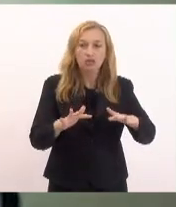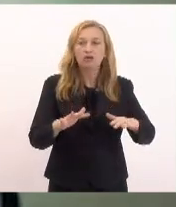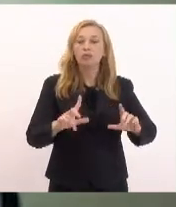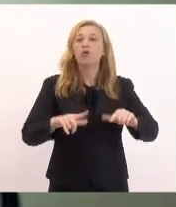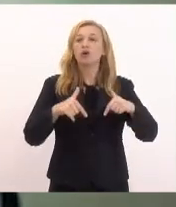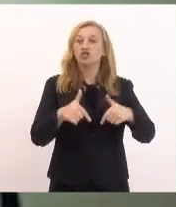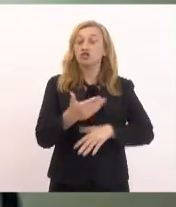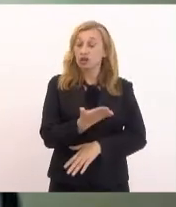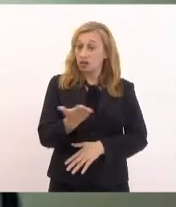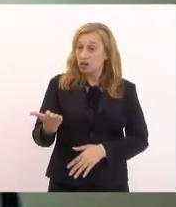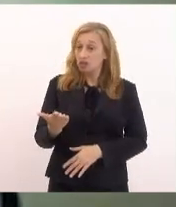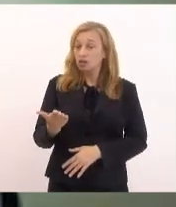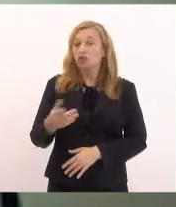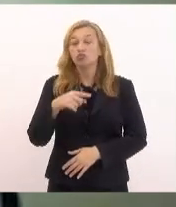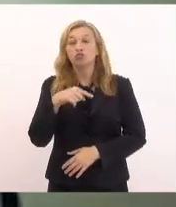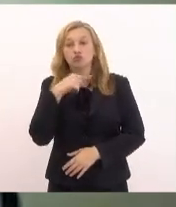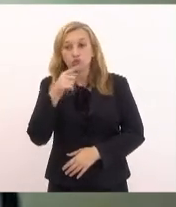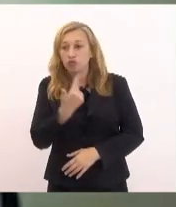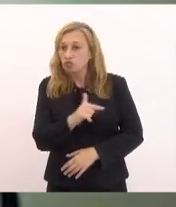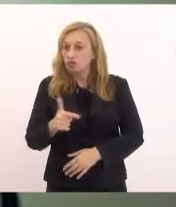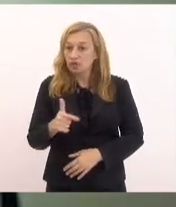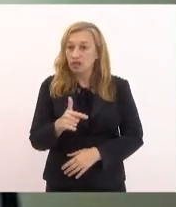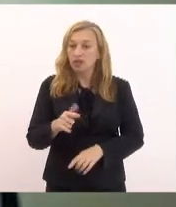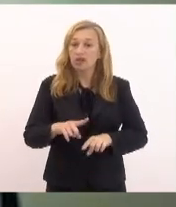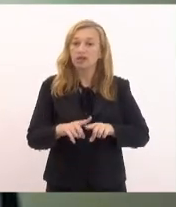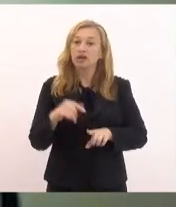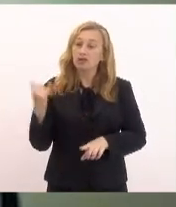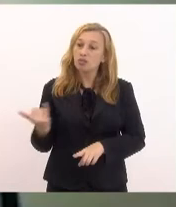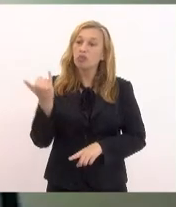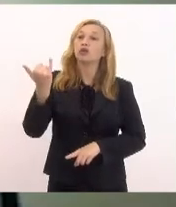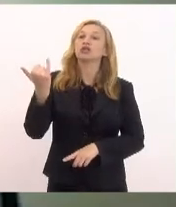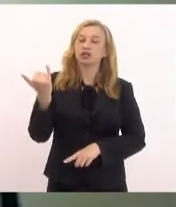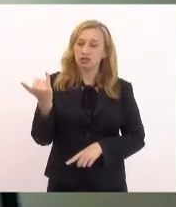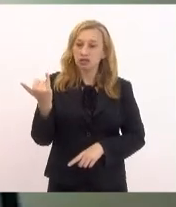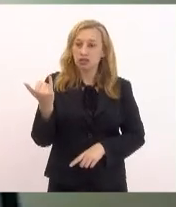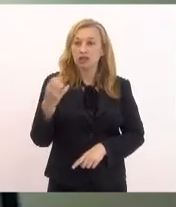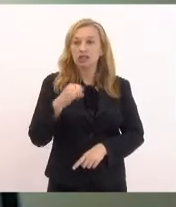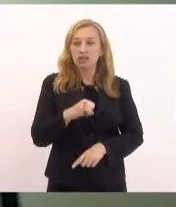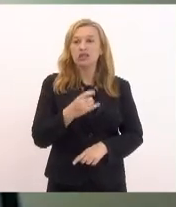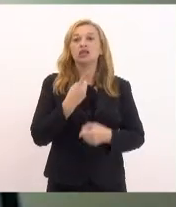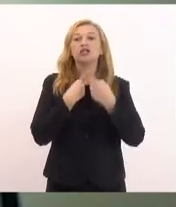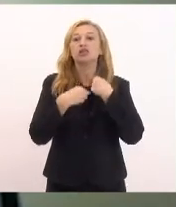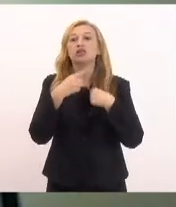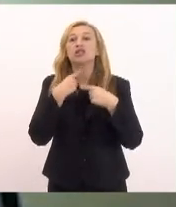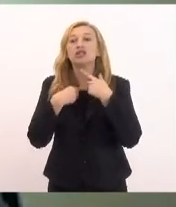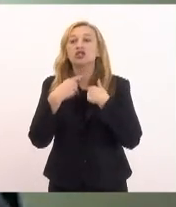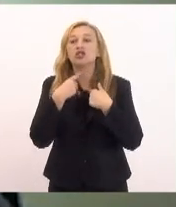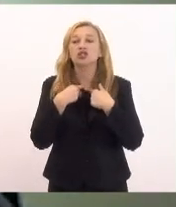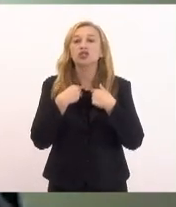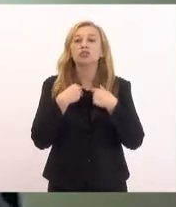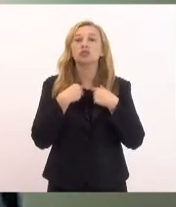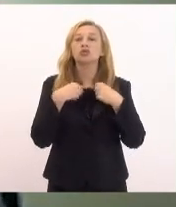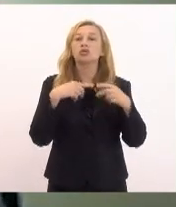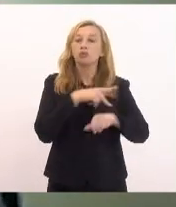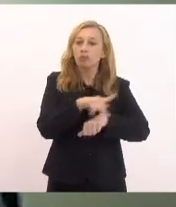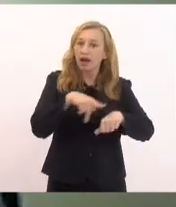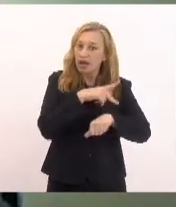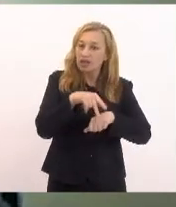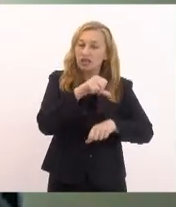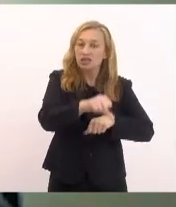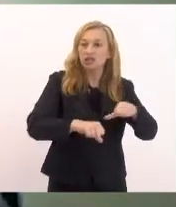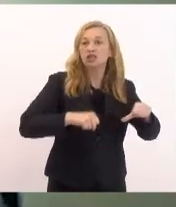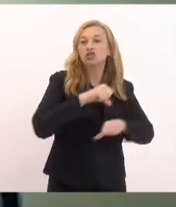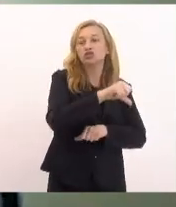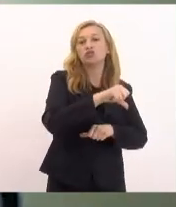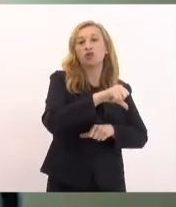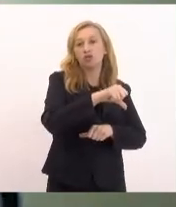ações, porque, sem dúvida nenhuma, elas serão indispensáveis se nós desejamos um país que se transforme